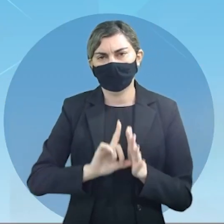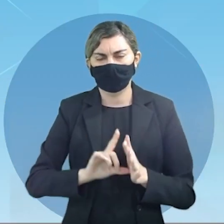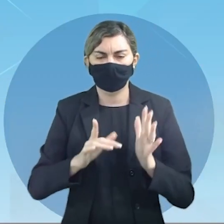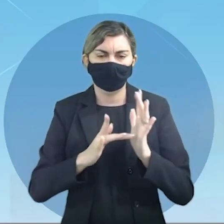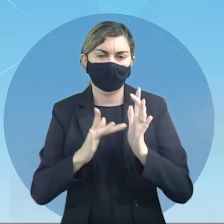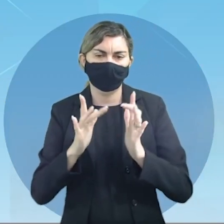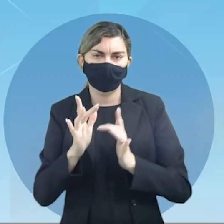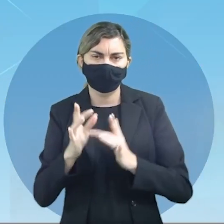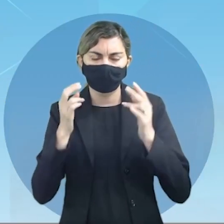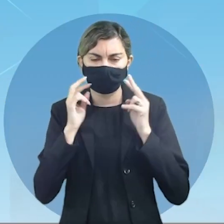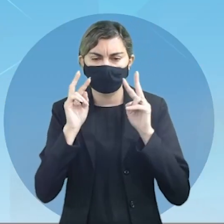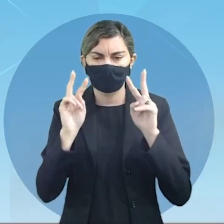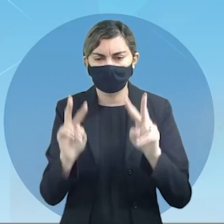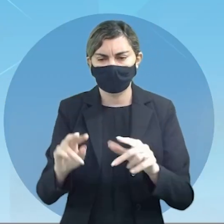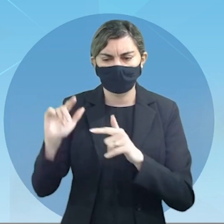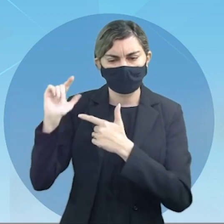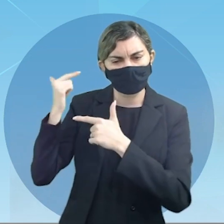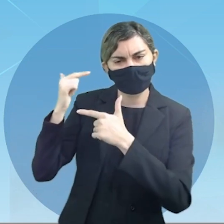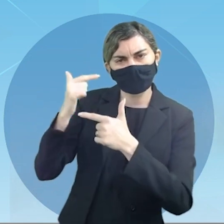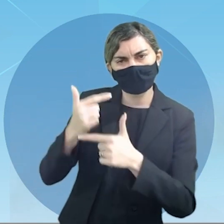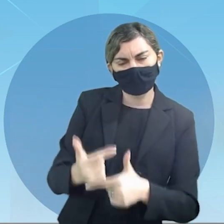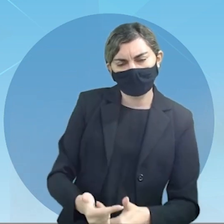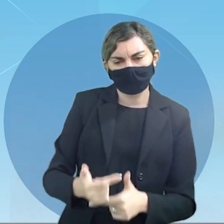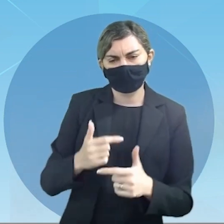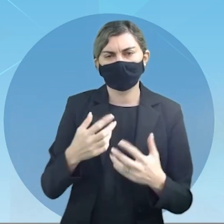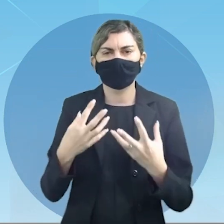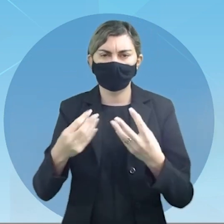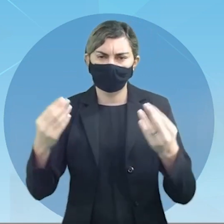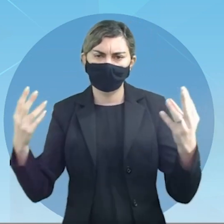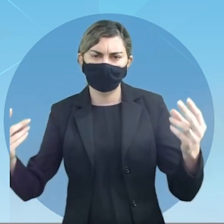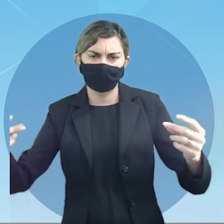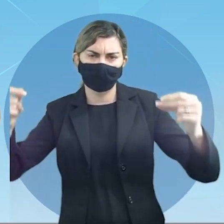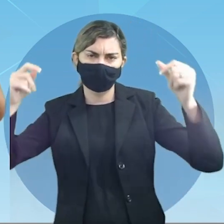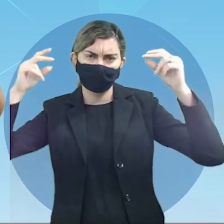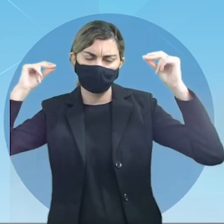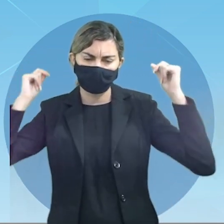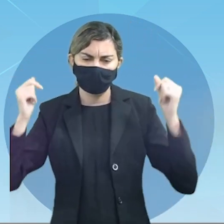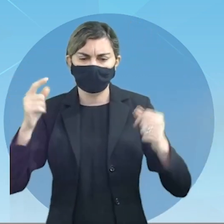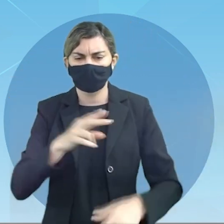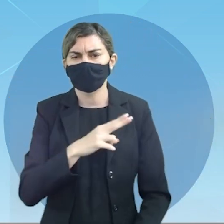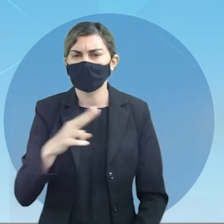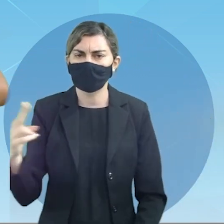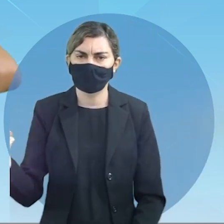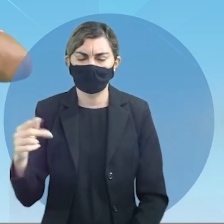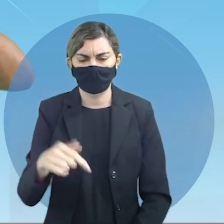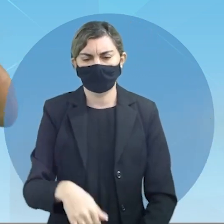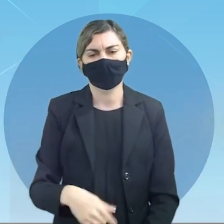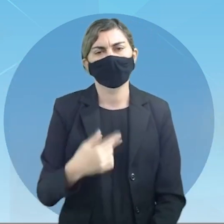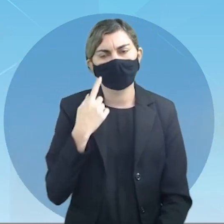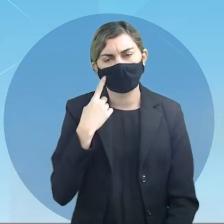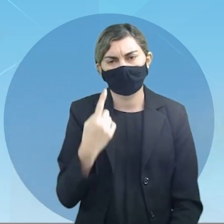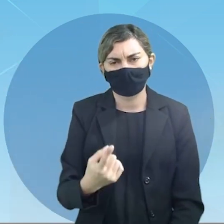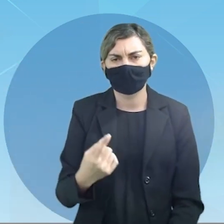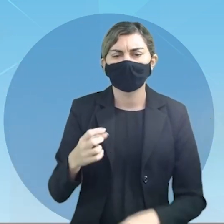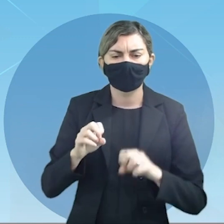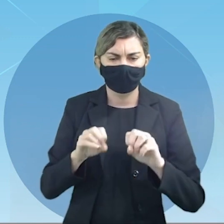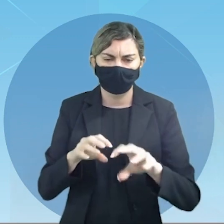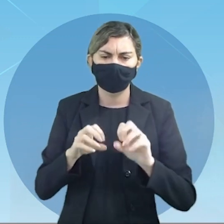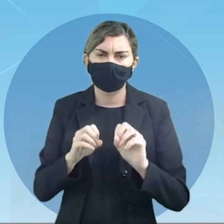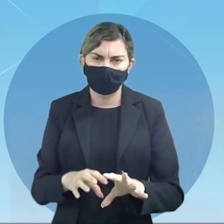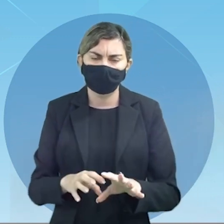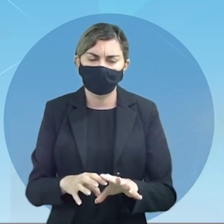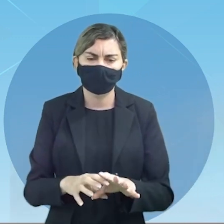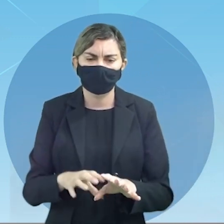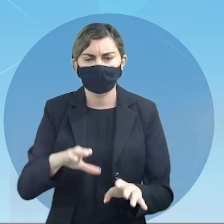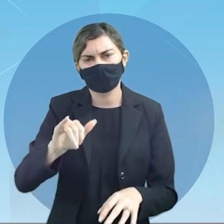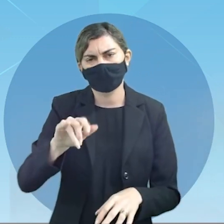Cristo vejam que é uma tradição religiosa muito antiga e o nome aqui vejam só os ensinamentos do